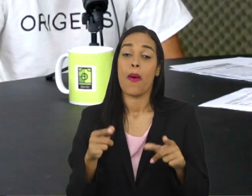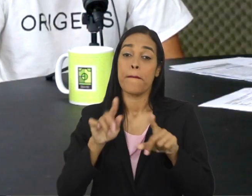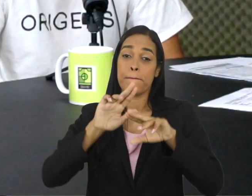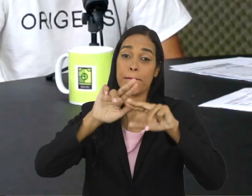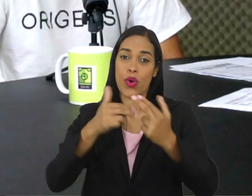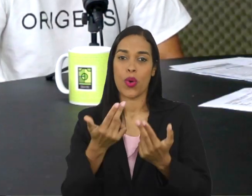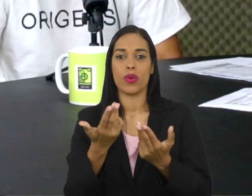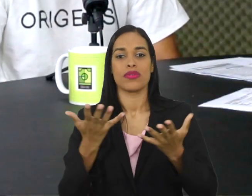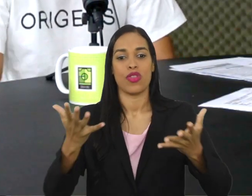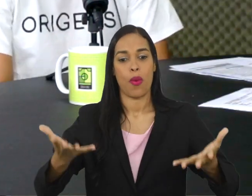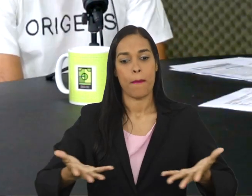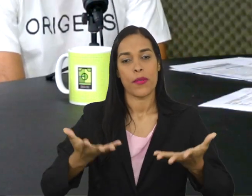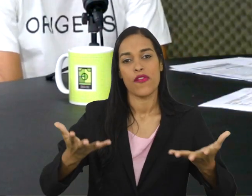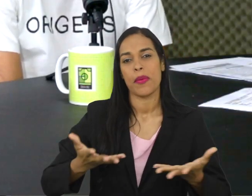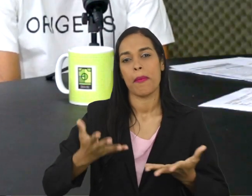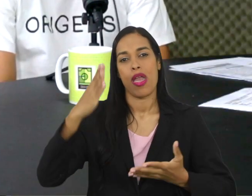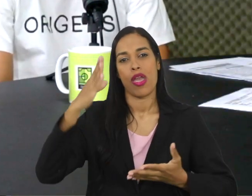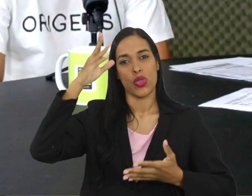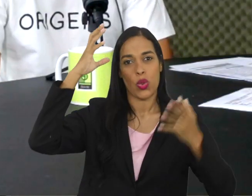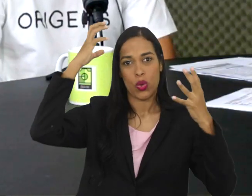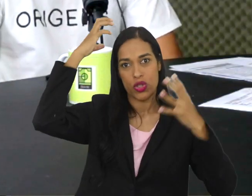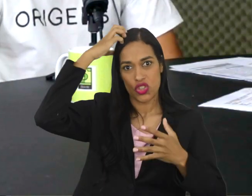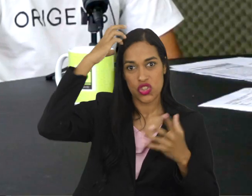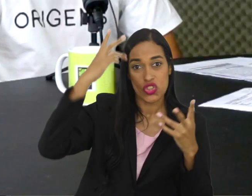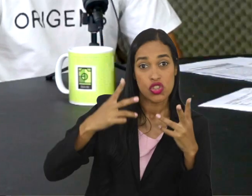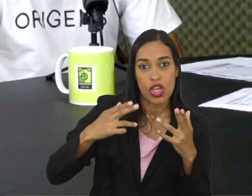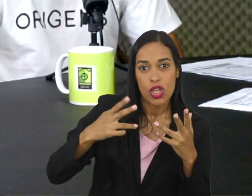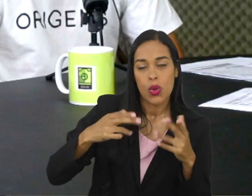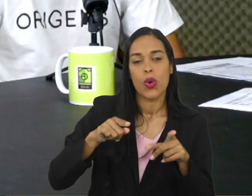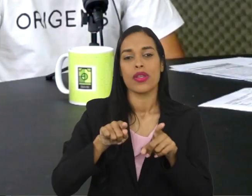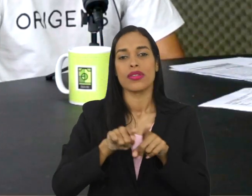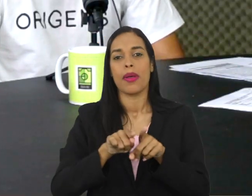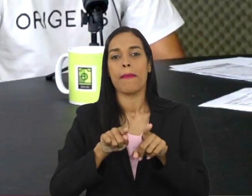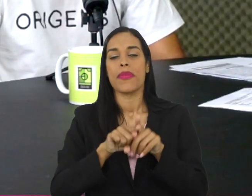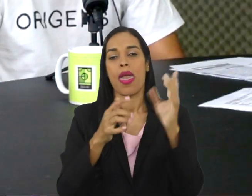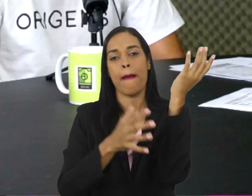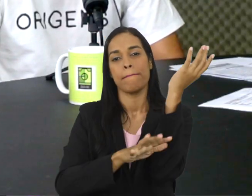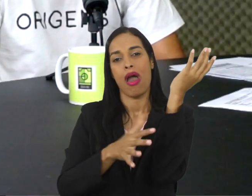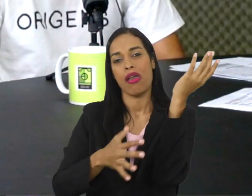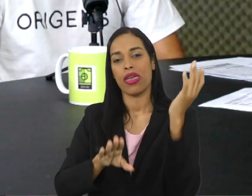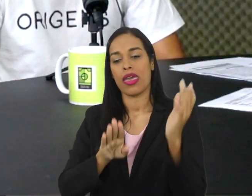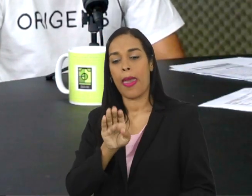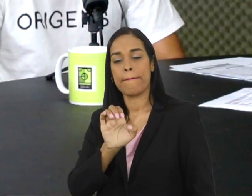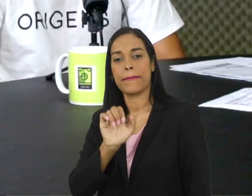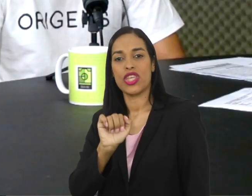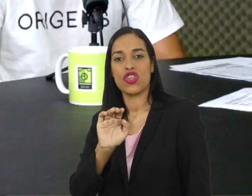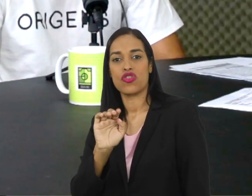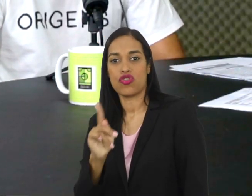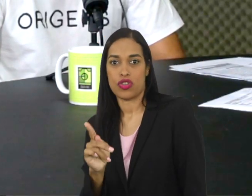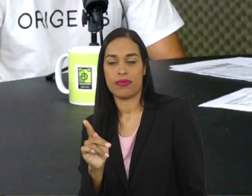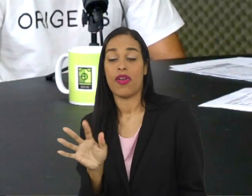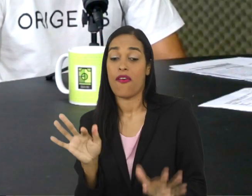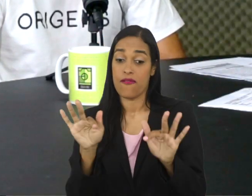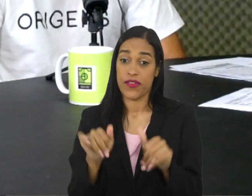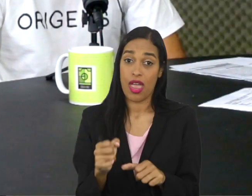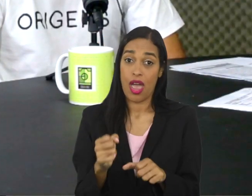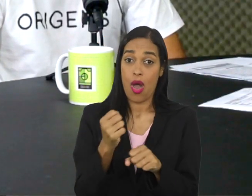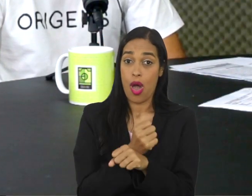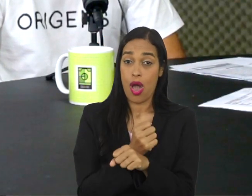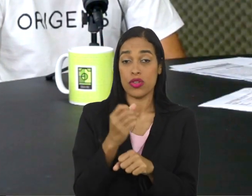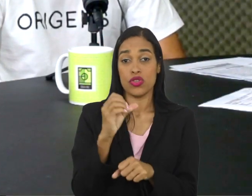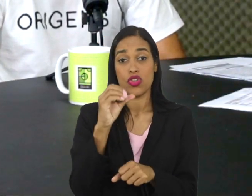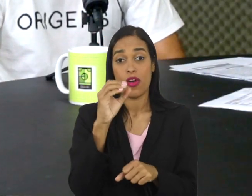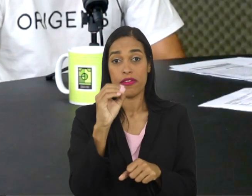Mangue Beat, né? Especialmente Chico Sainz, Nação Zumbi. Então, a partir do final dos anos 90, isso começou